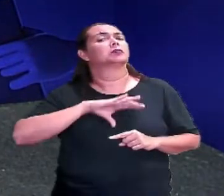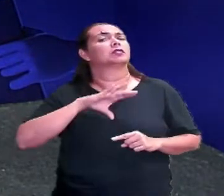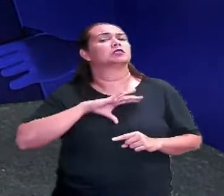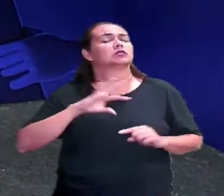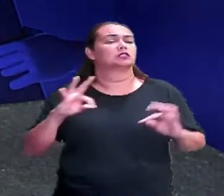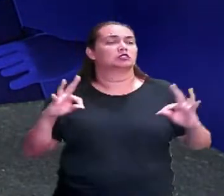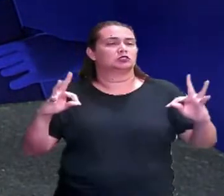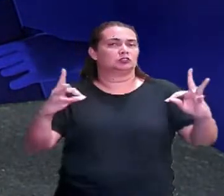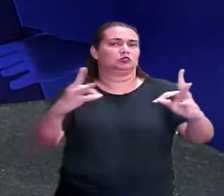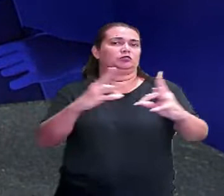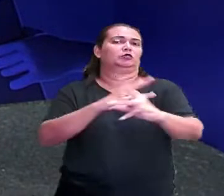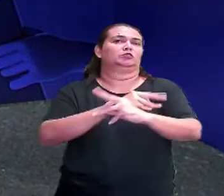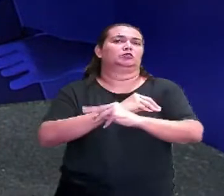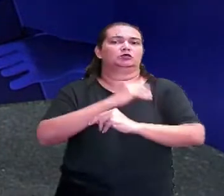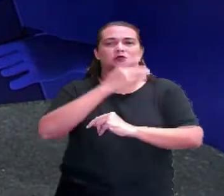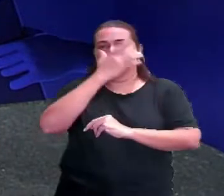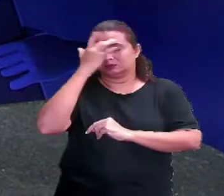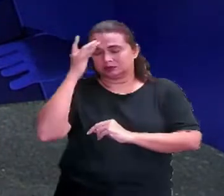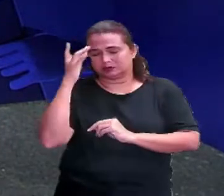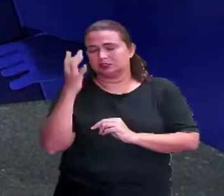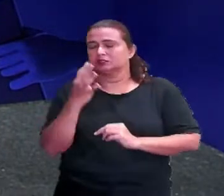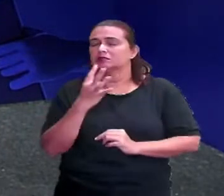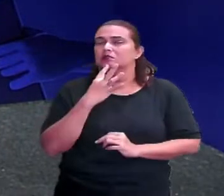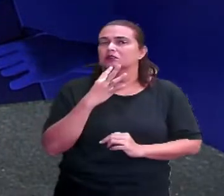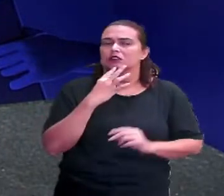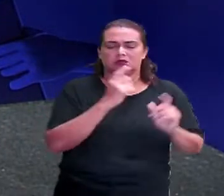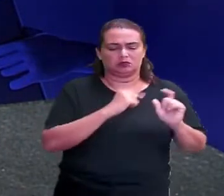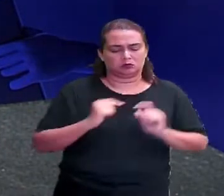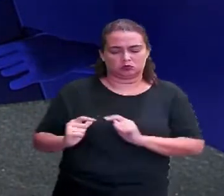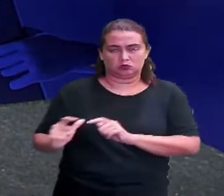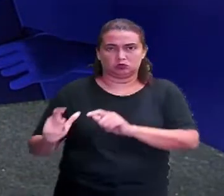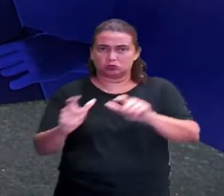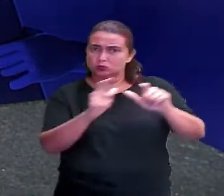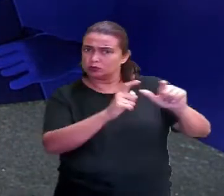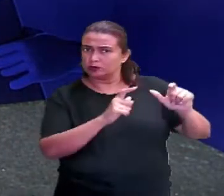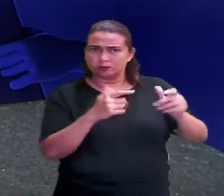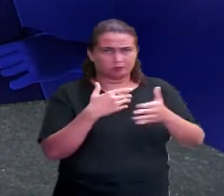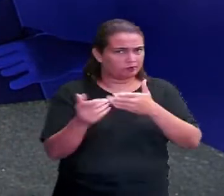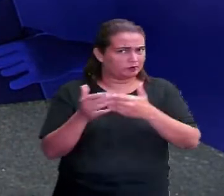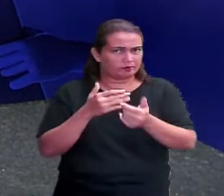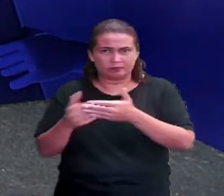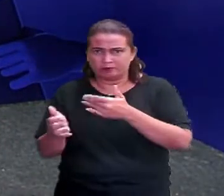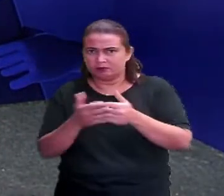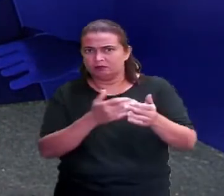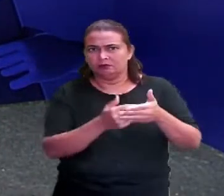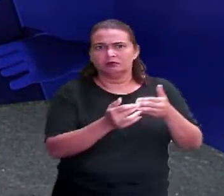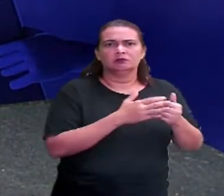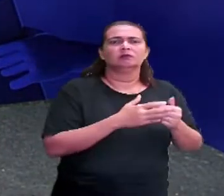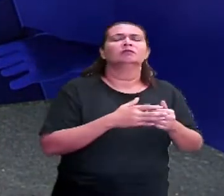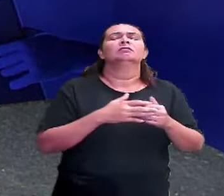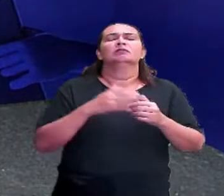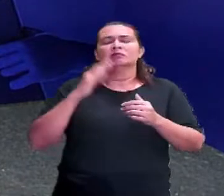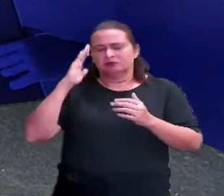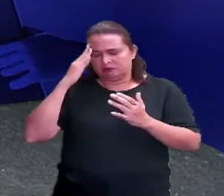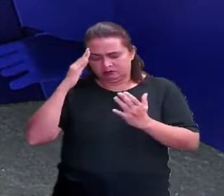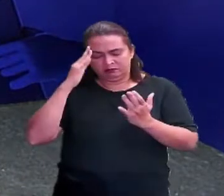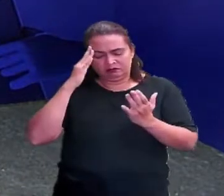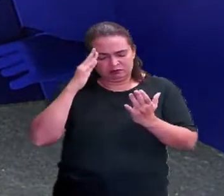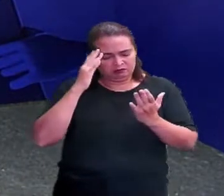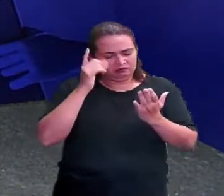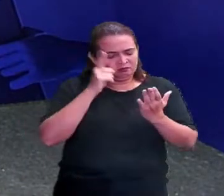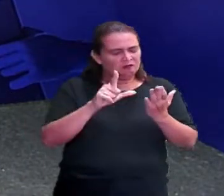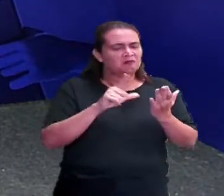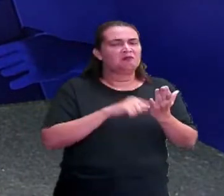todos nós, seja de qual região, né, temos digamos, a obrigação